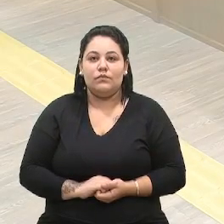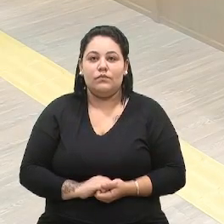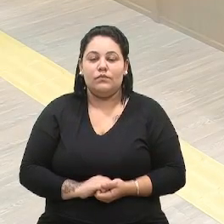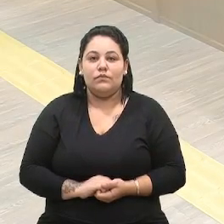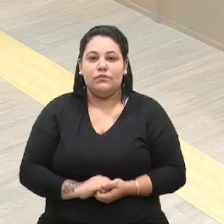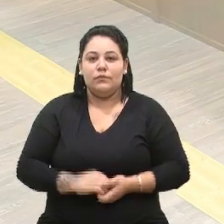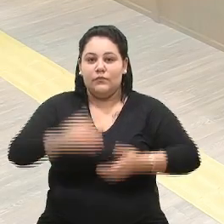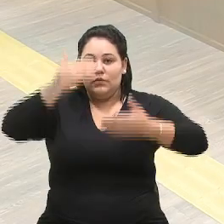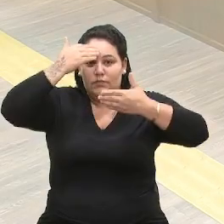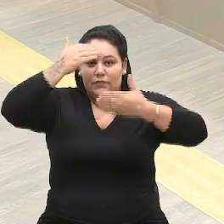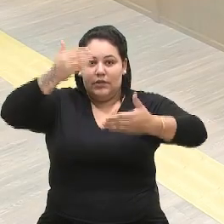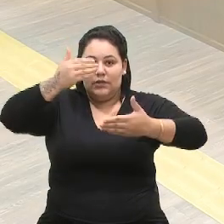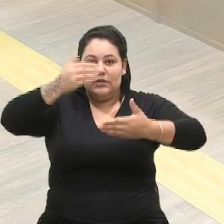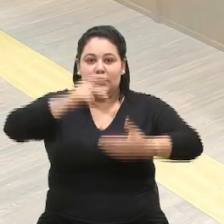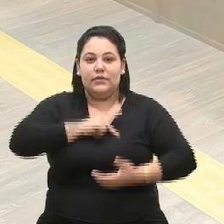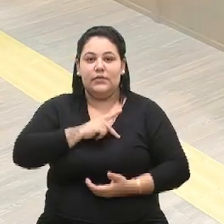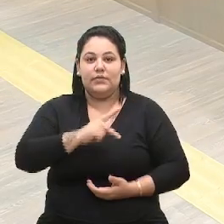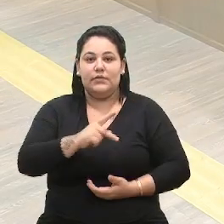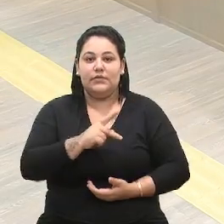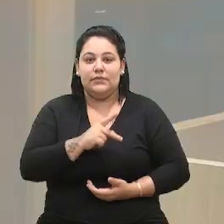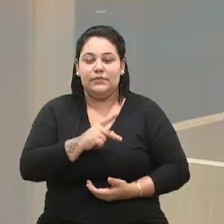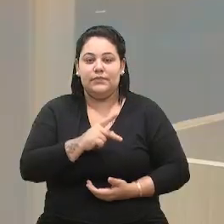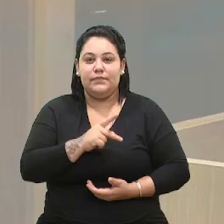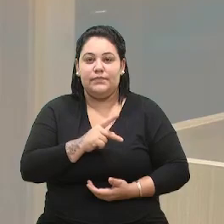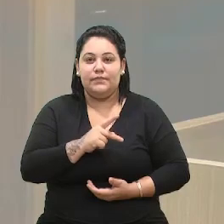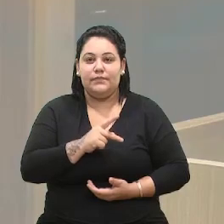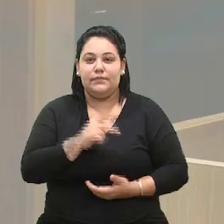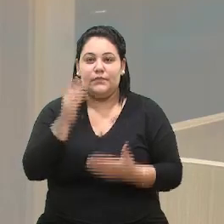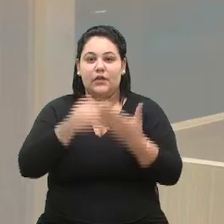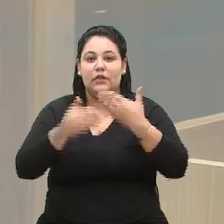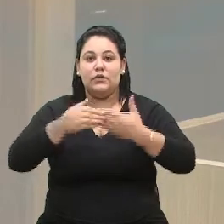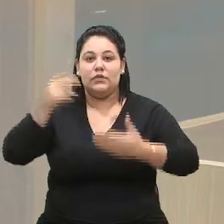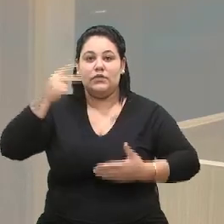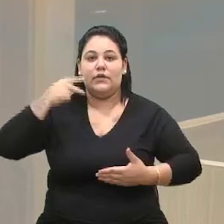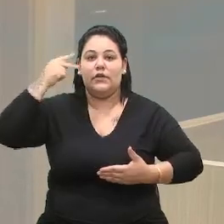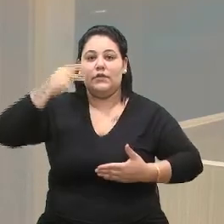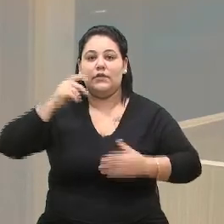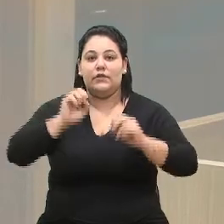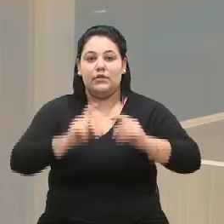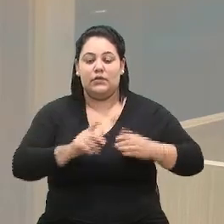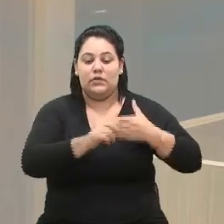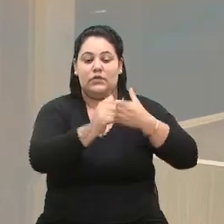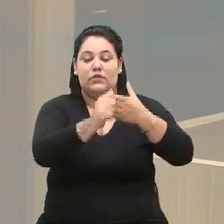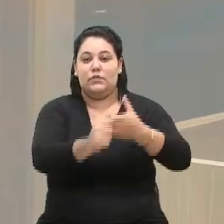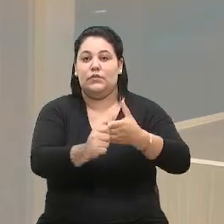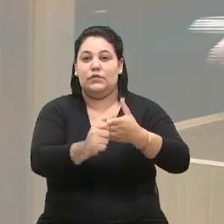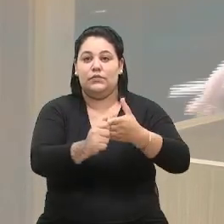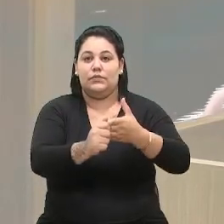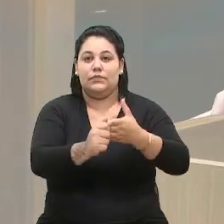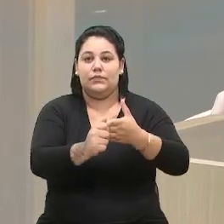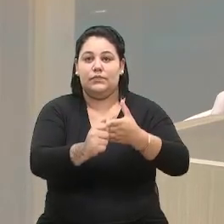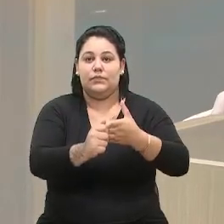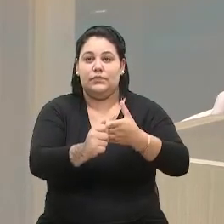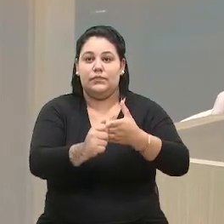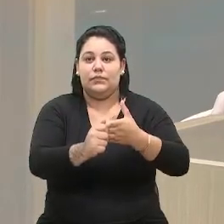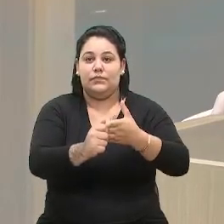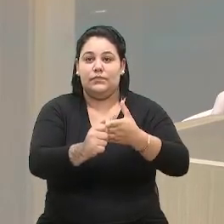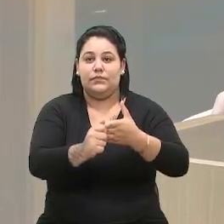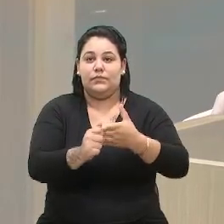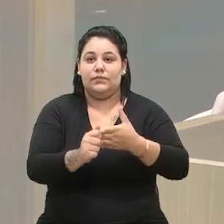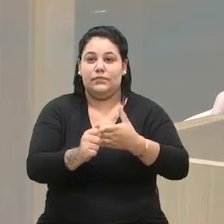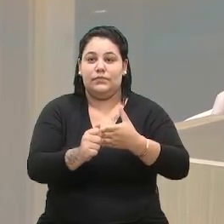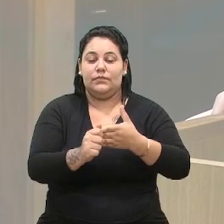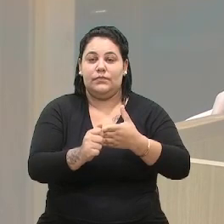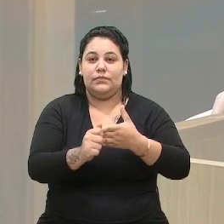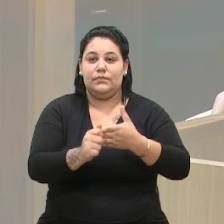Obrigado, senhora presidente. Senhoras e senhores vereadores, aqueles que nos acompanham pela TV Câmara, pelas